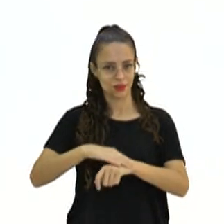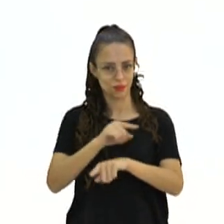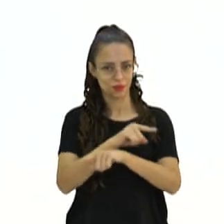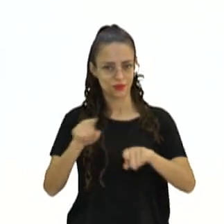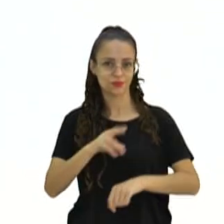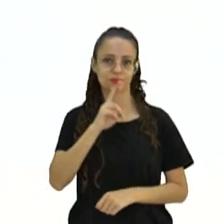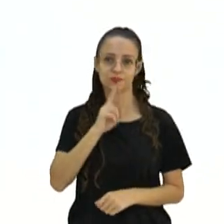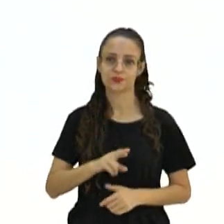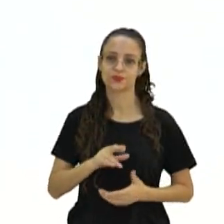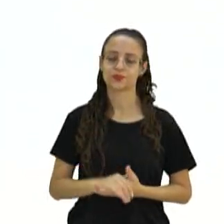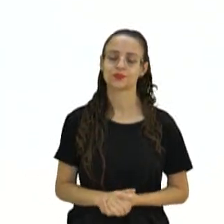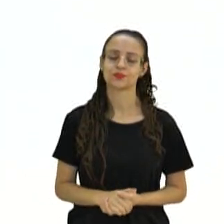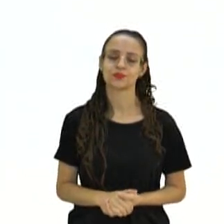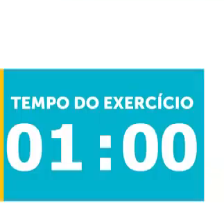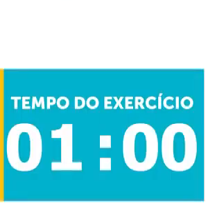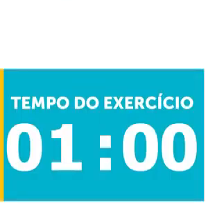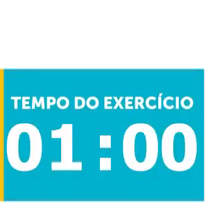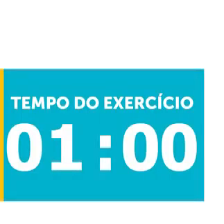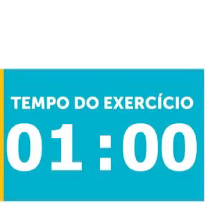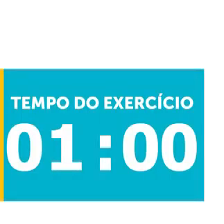já voltamos.